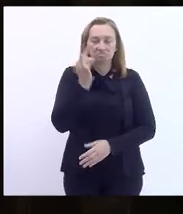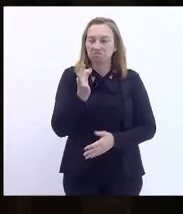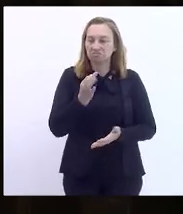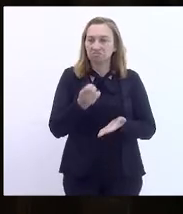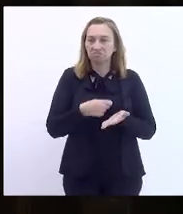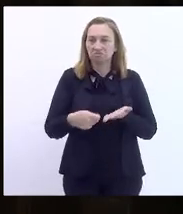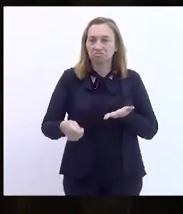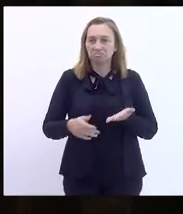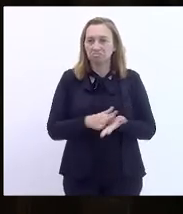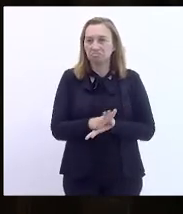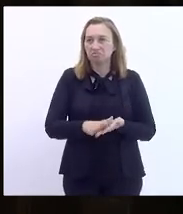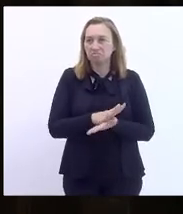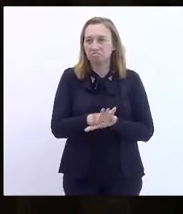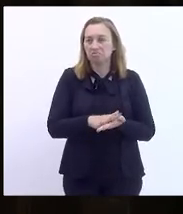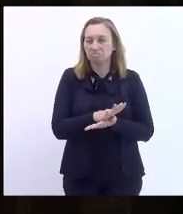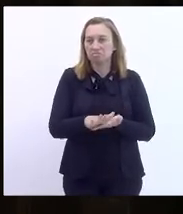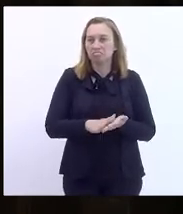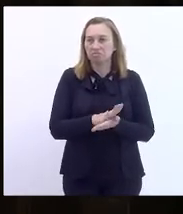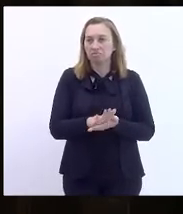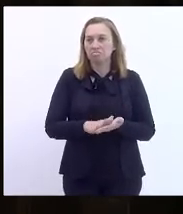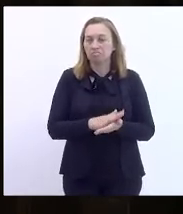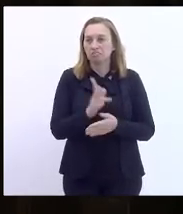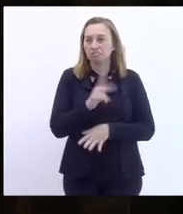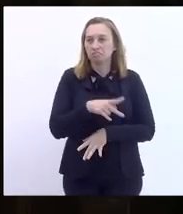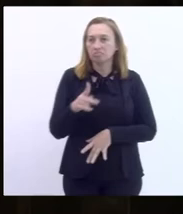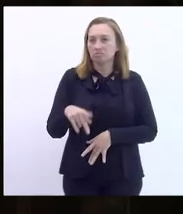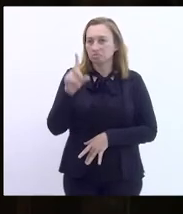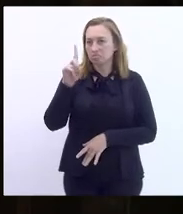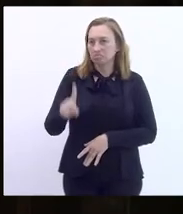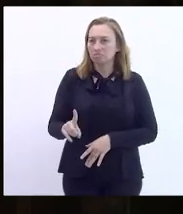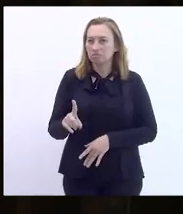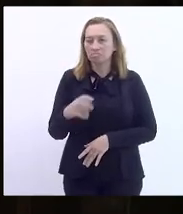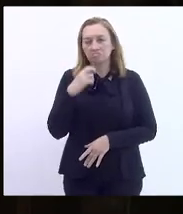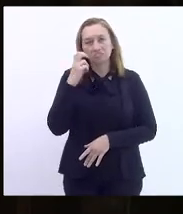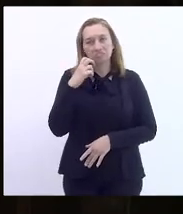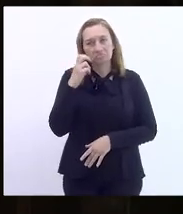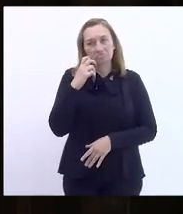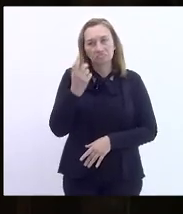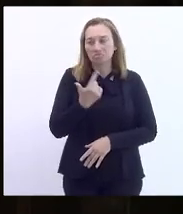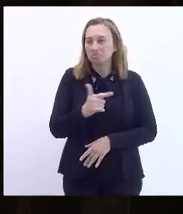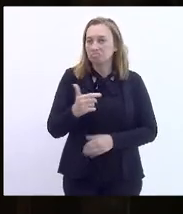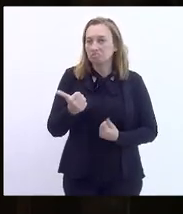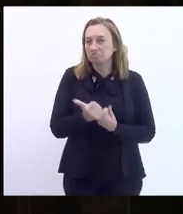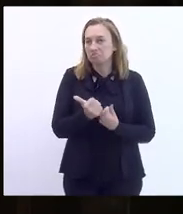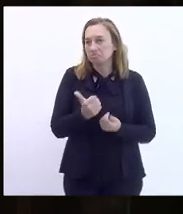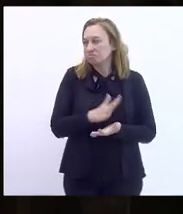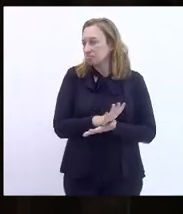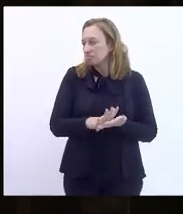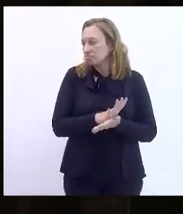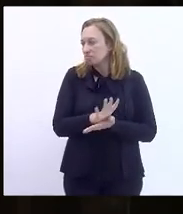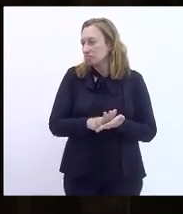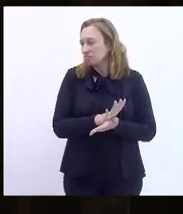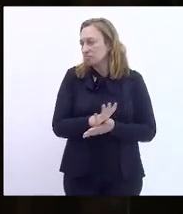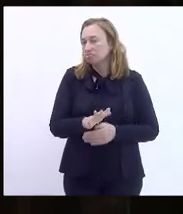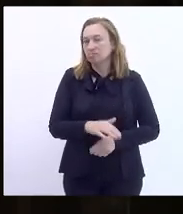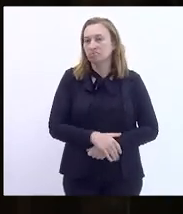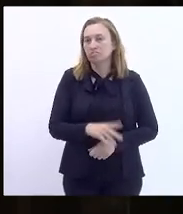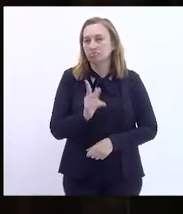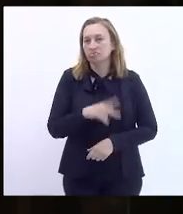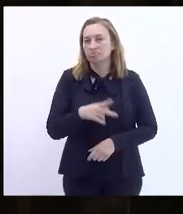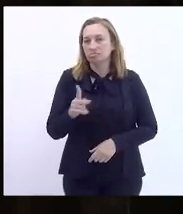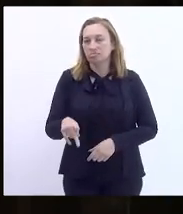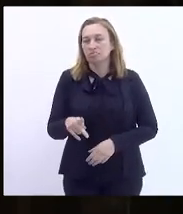das escolas municipais as professoras diretoras constrangida seu e não tem apoio você não sente que tem apoio de